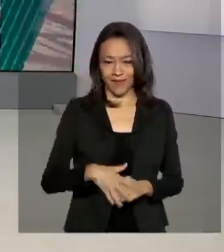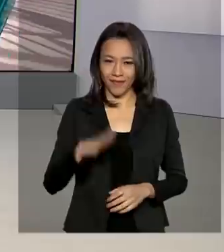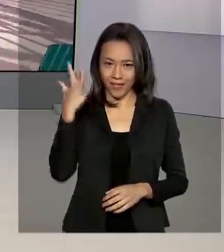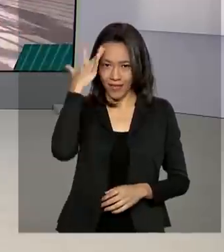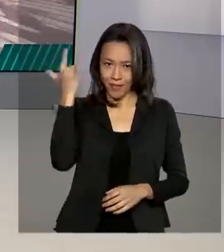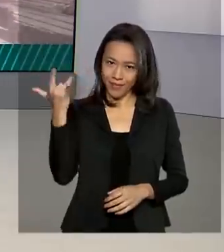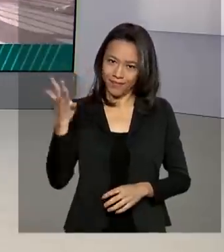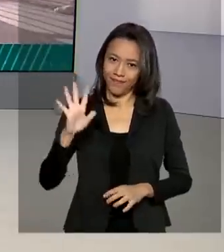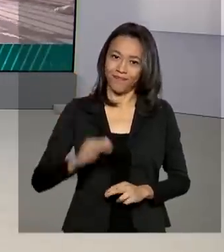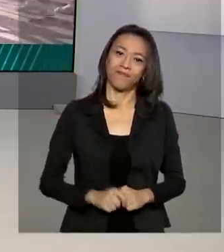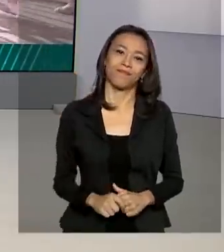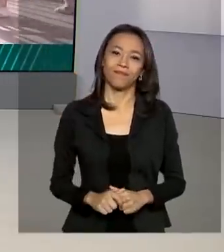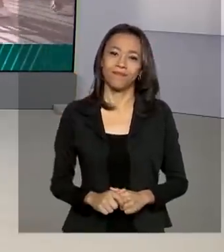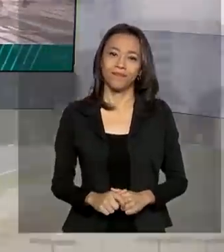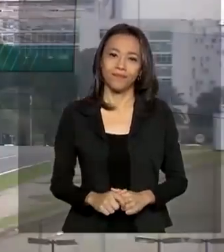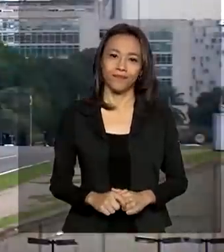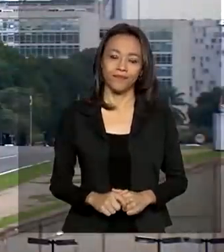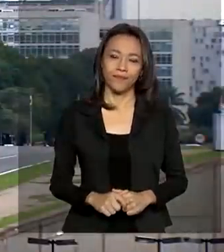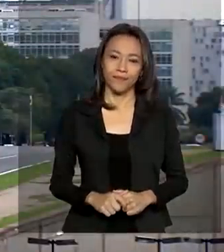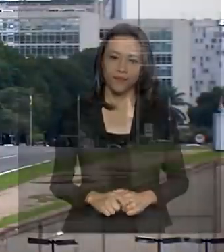e até amanhã